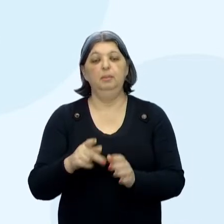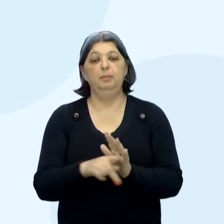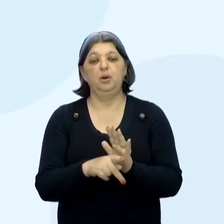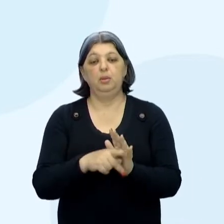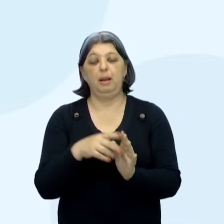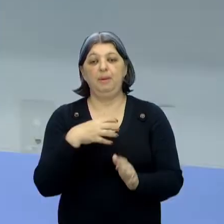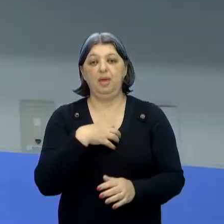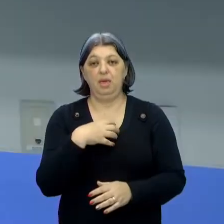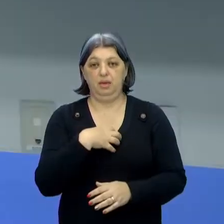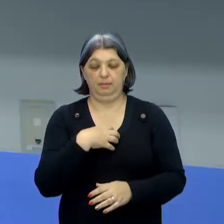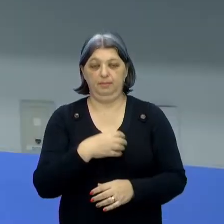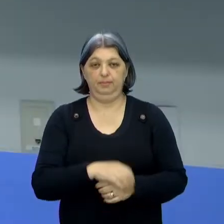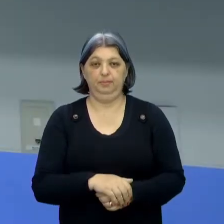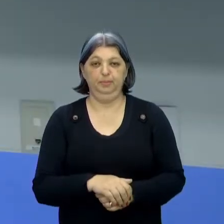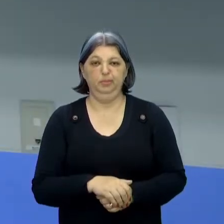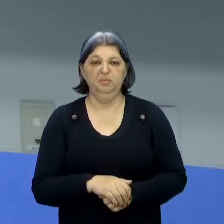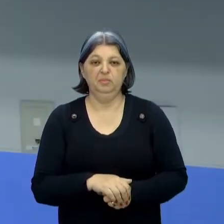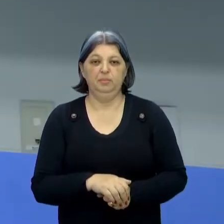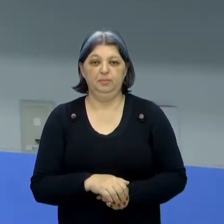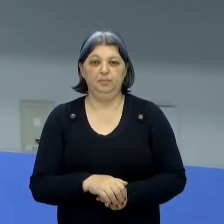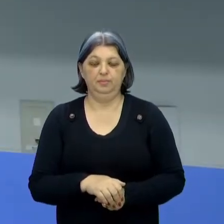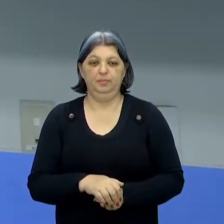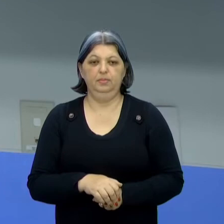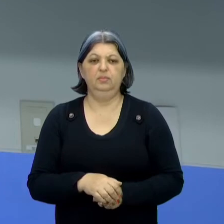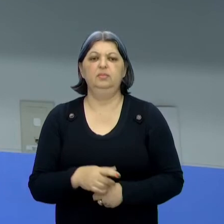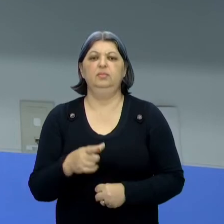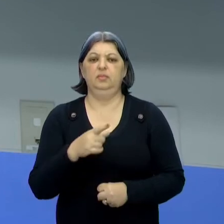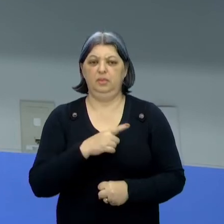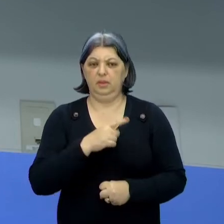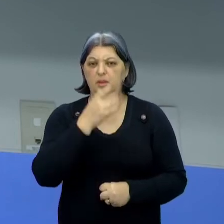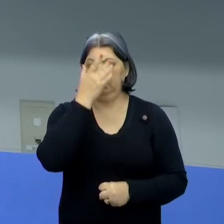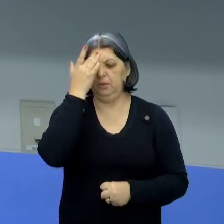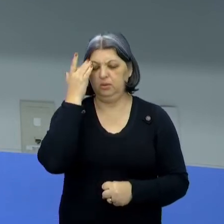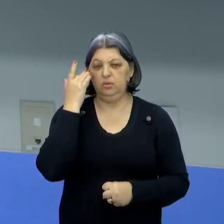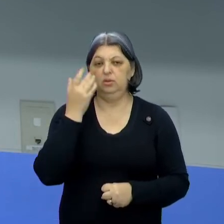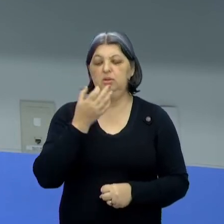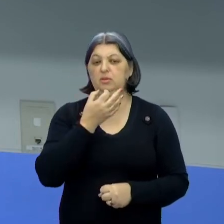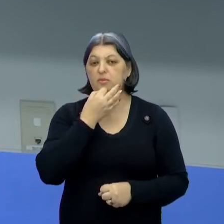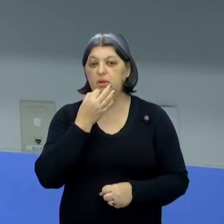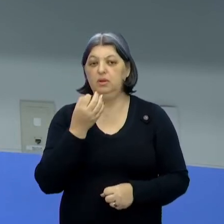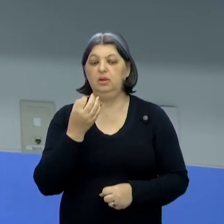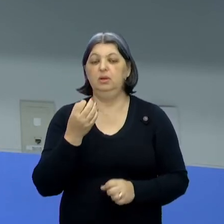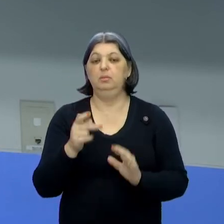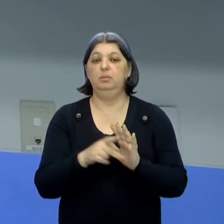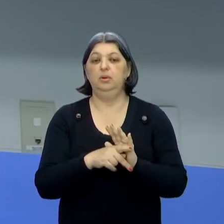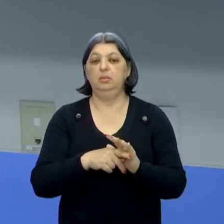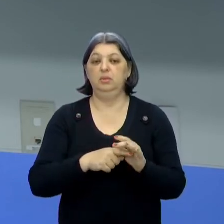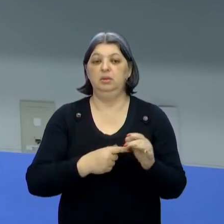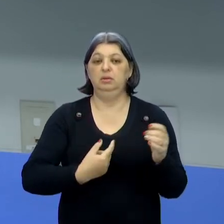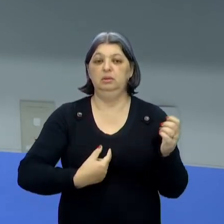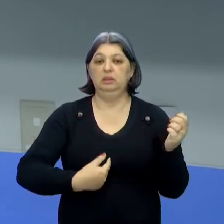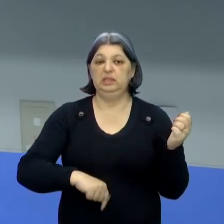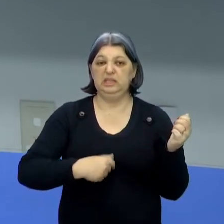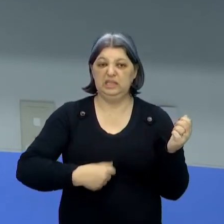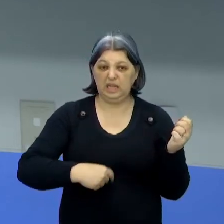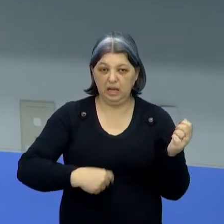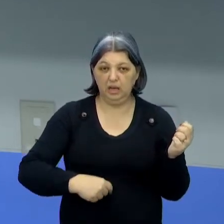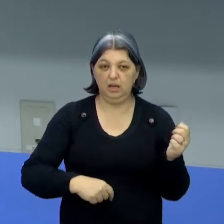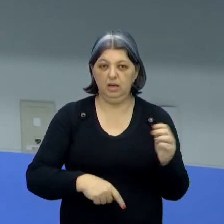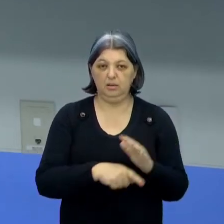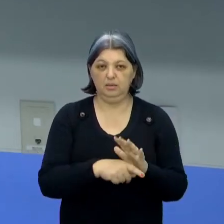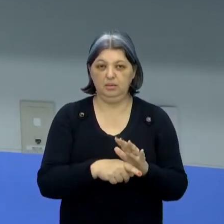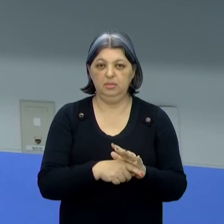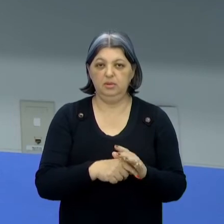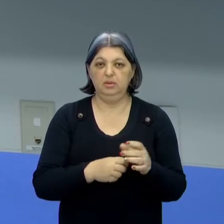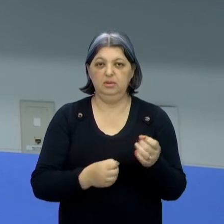curiosidade, tem muita gente que sustenta a ideia de que a guitarra elétrica foi inventada por Dodô